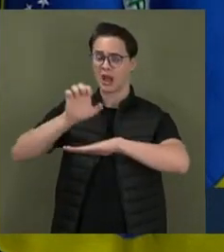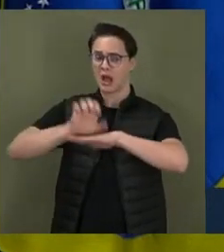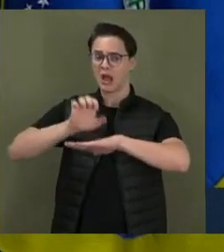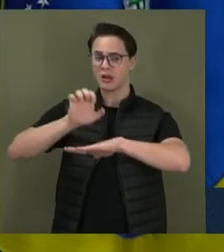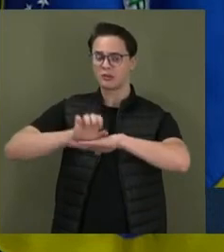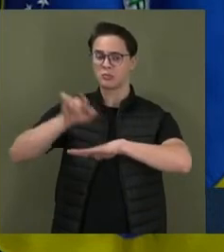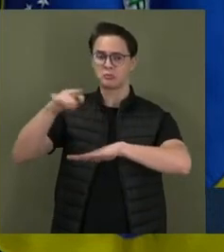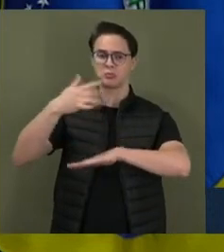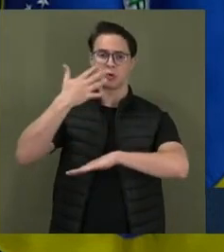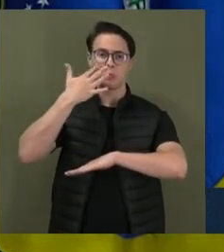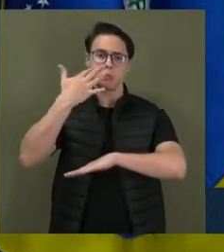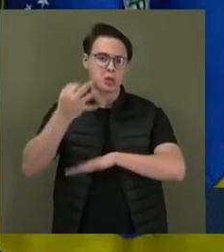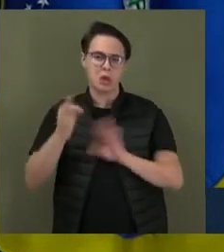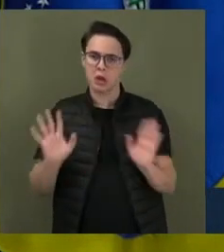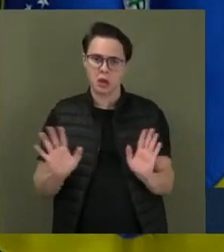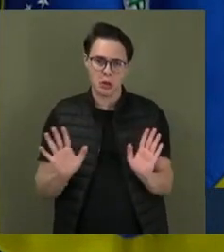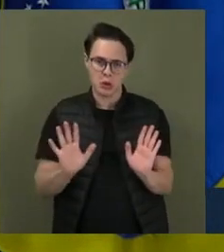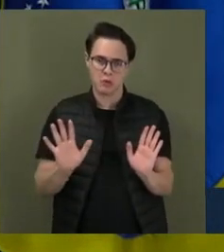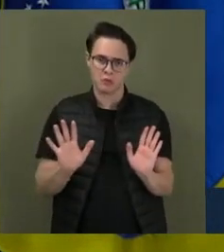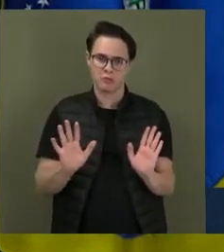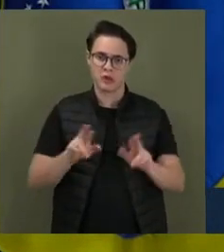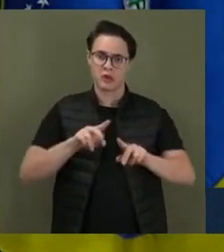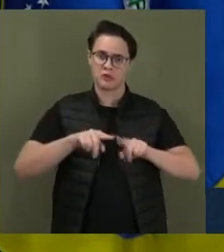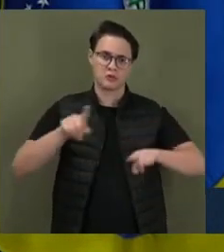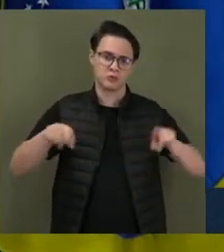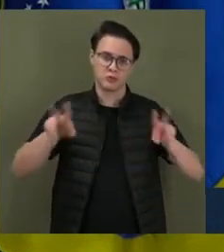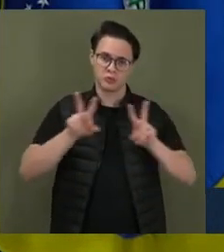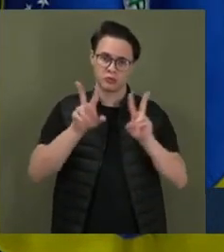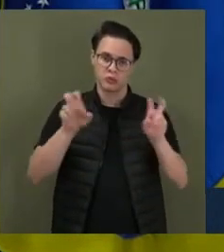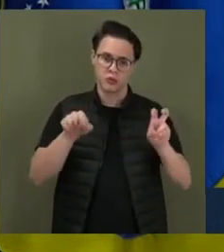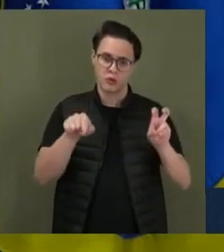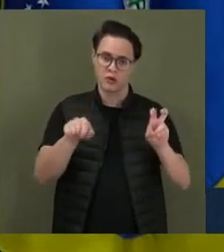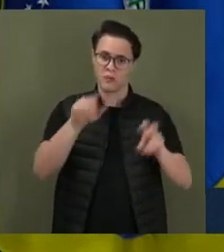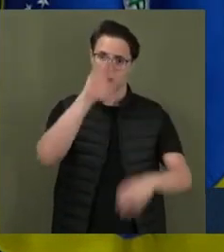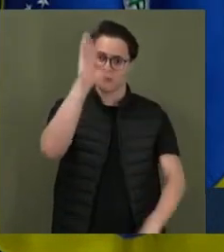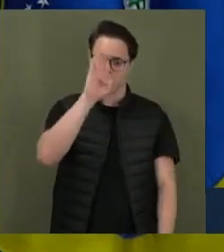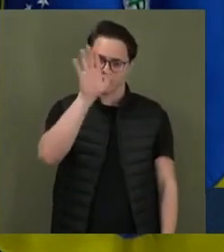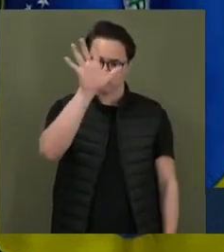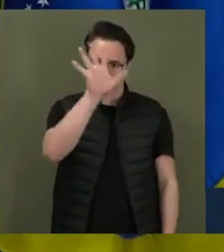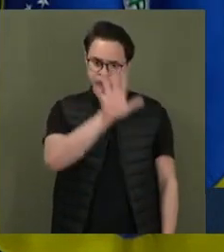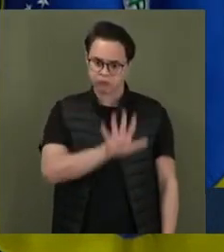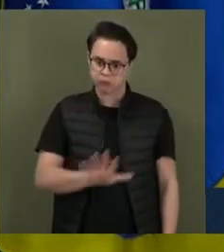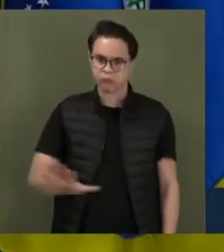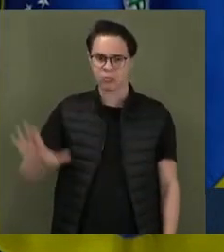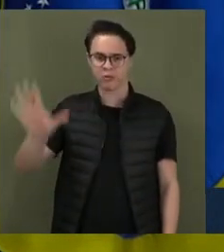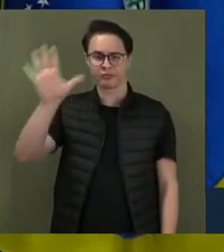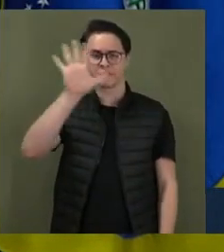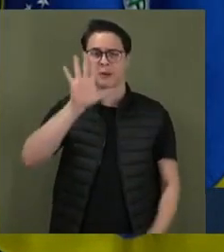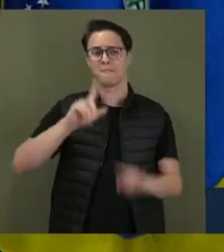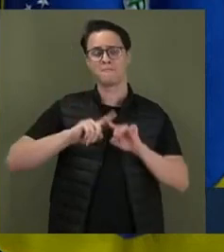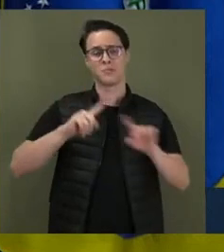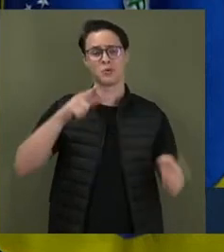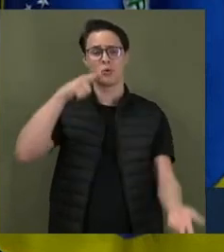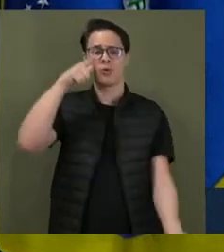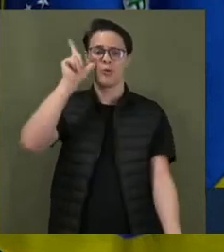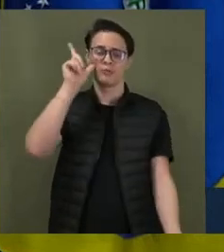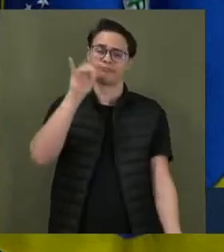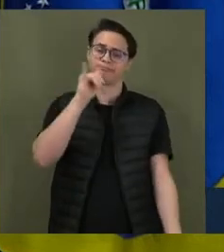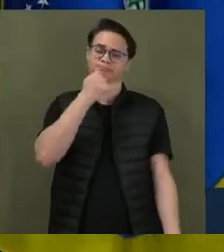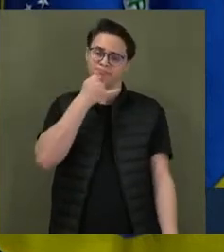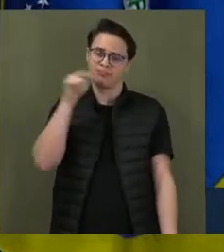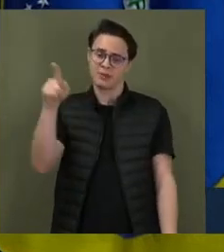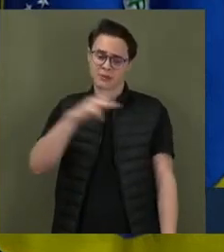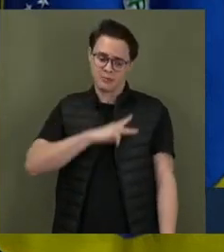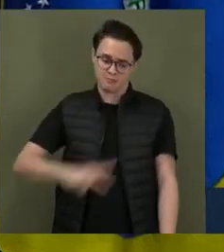a sua diversidade a respeito desse continente que é o Brasil. E ontem, infelizmente, o presidente do